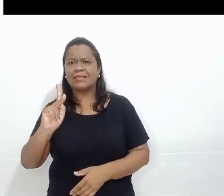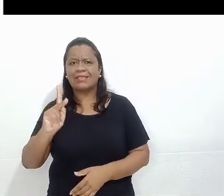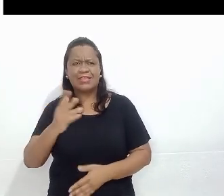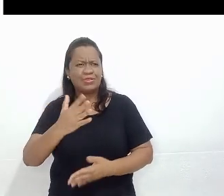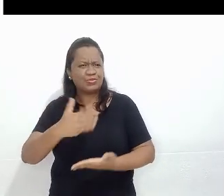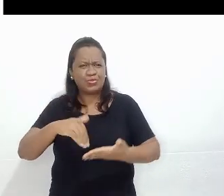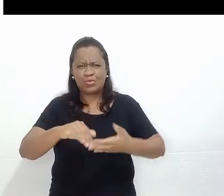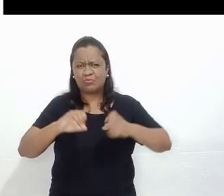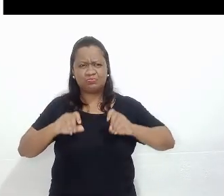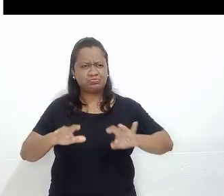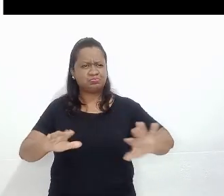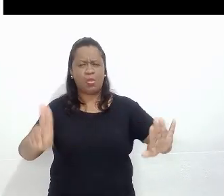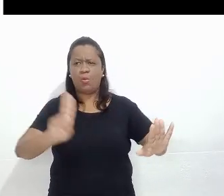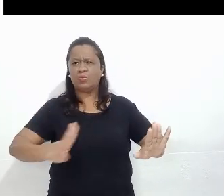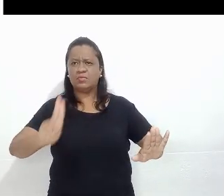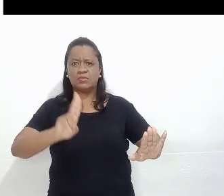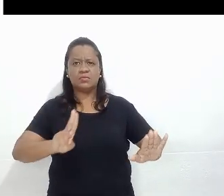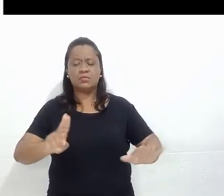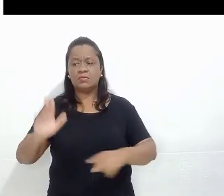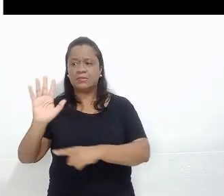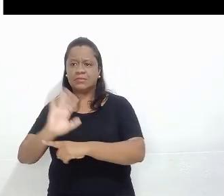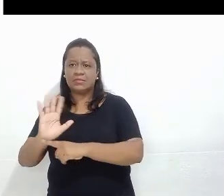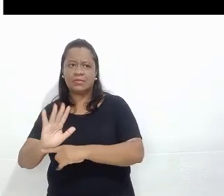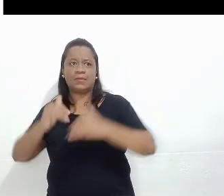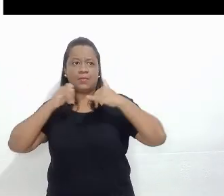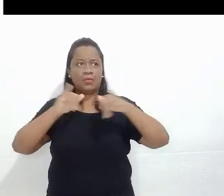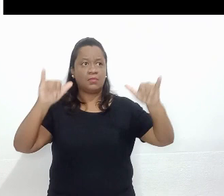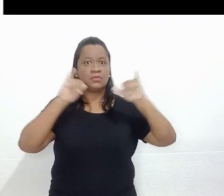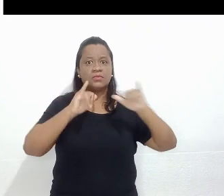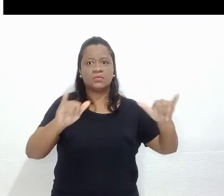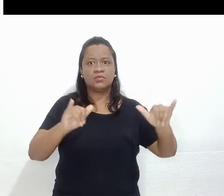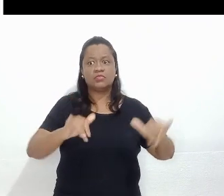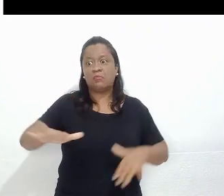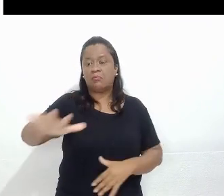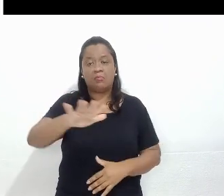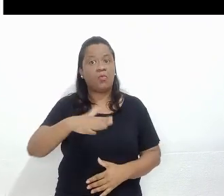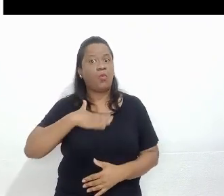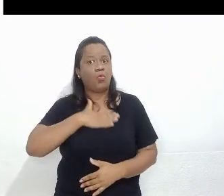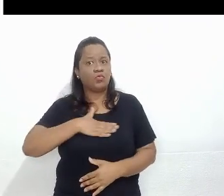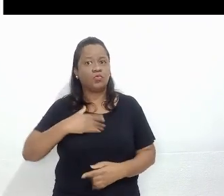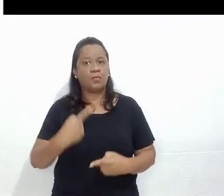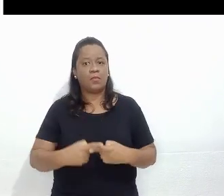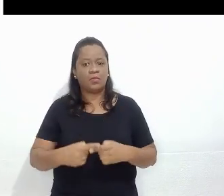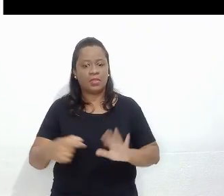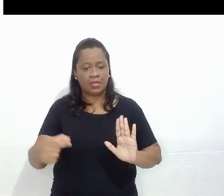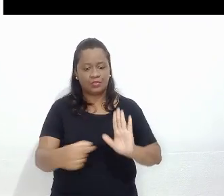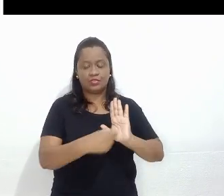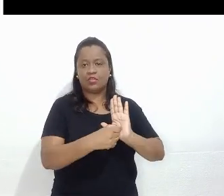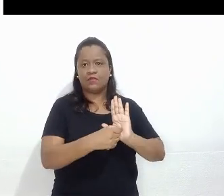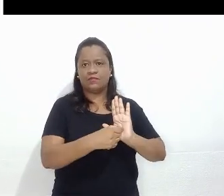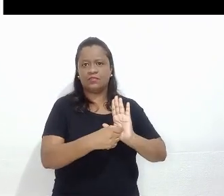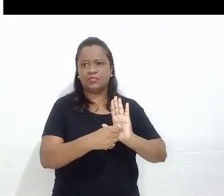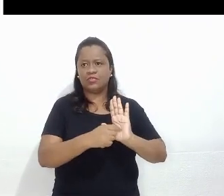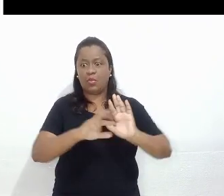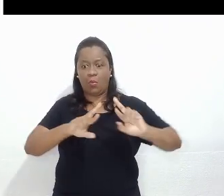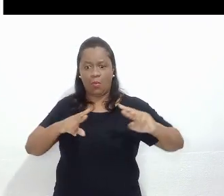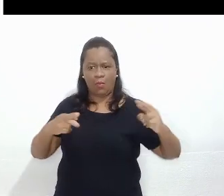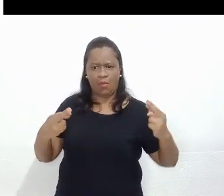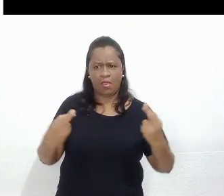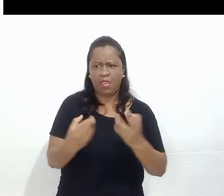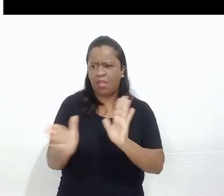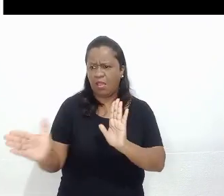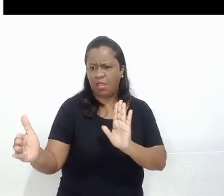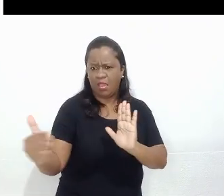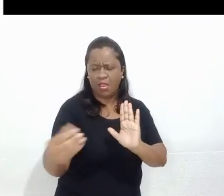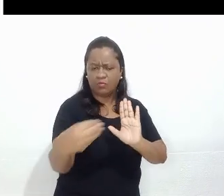cinema, para comercial, para tudo, a galera está gostando demais, porque é um software que reúne tudo, entendeu? Você faz a colorização